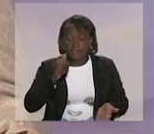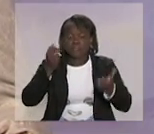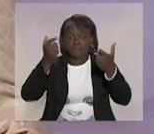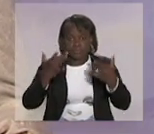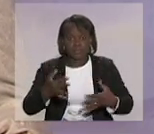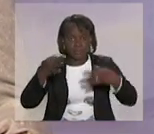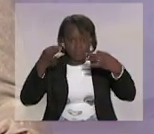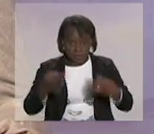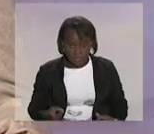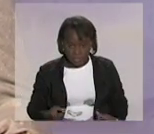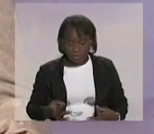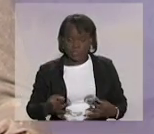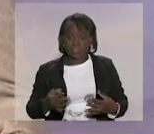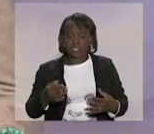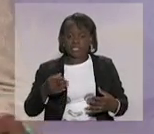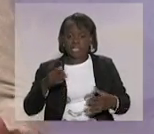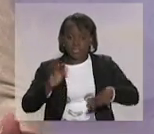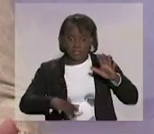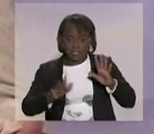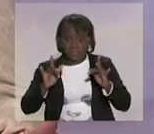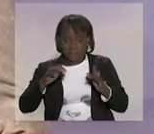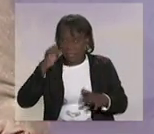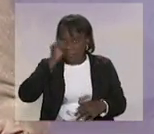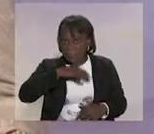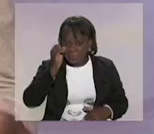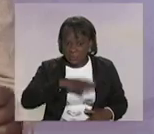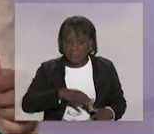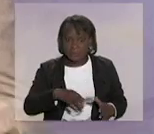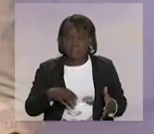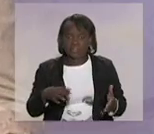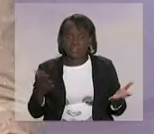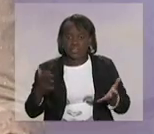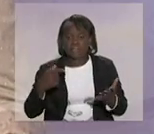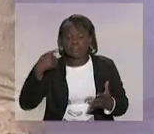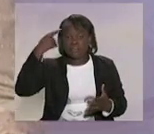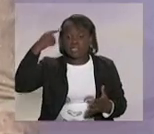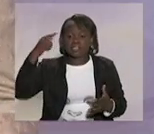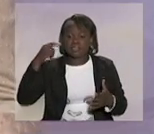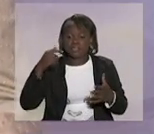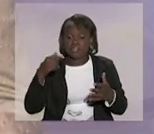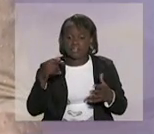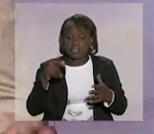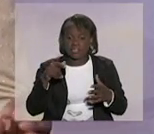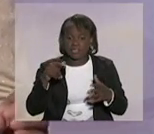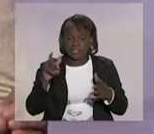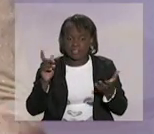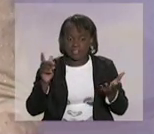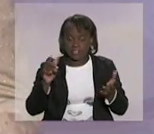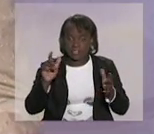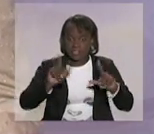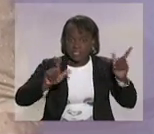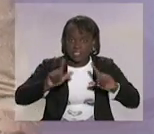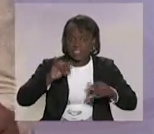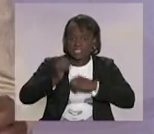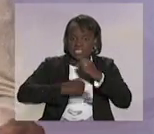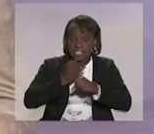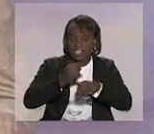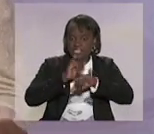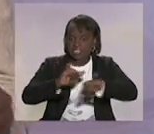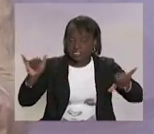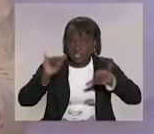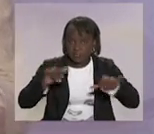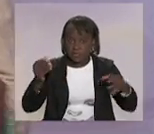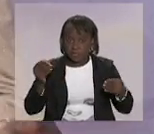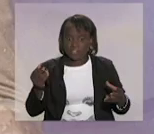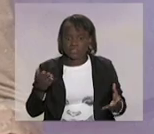Bruna bem disse, né, os relacionamentos abusivos que hoje são colocados muito bem nos meios, né, na